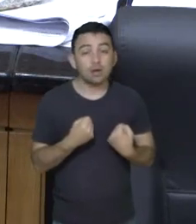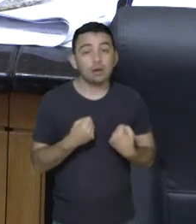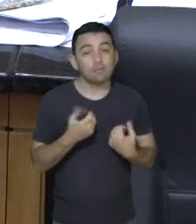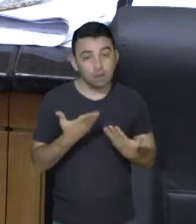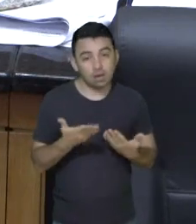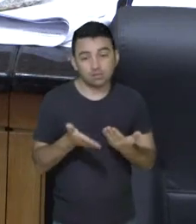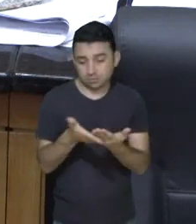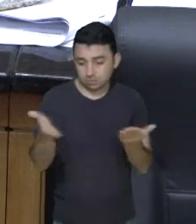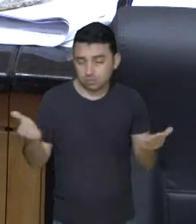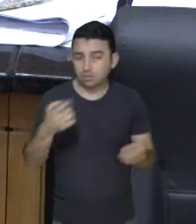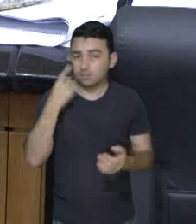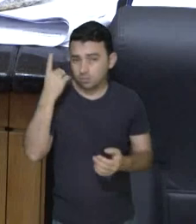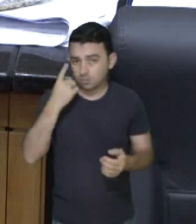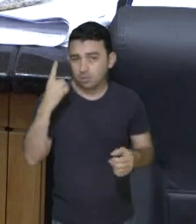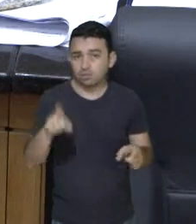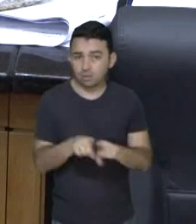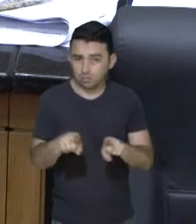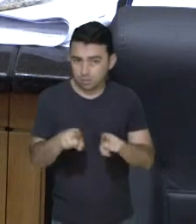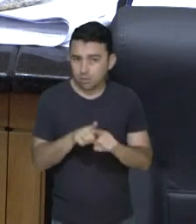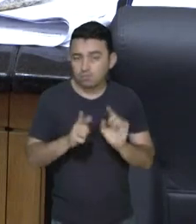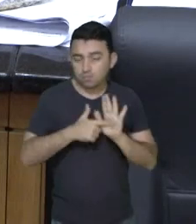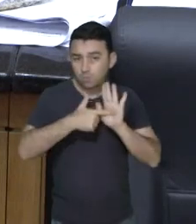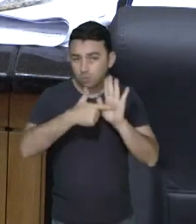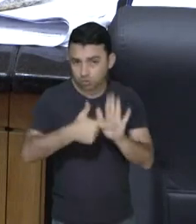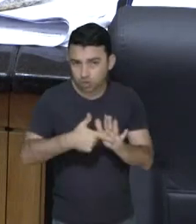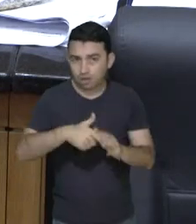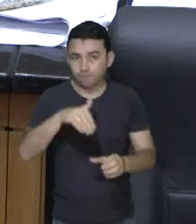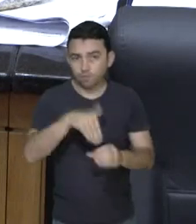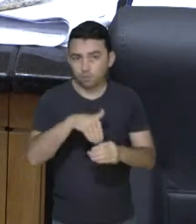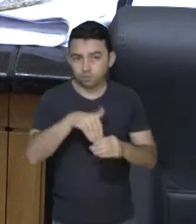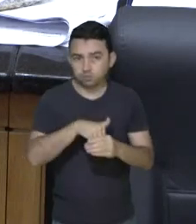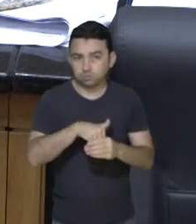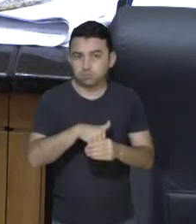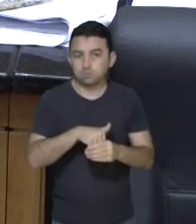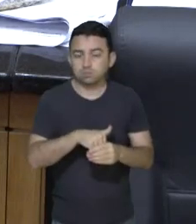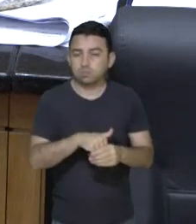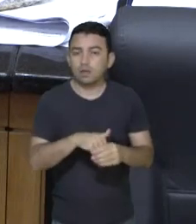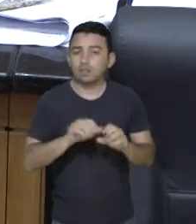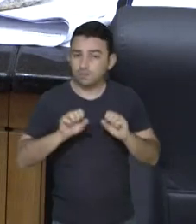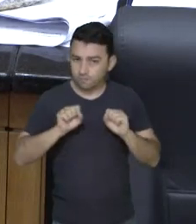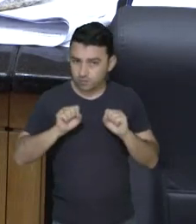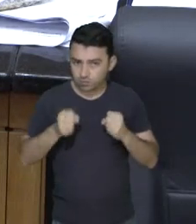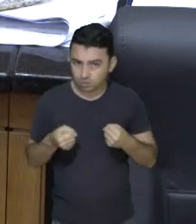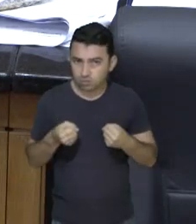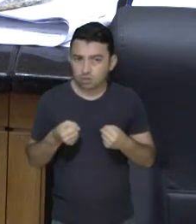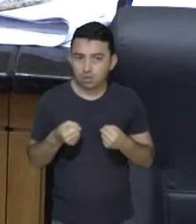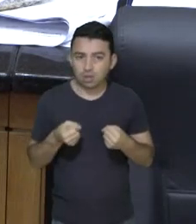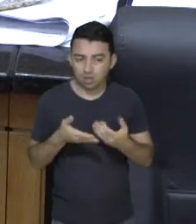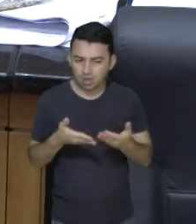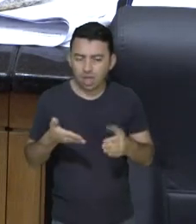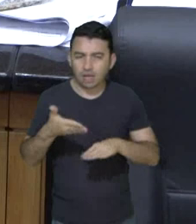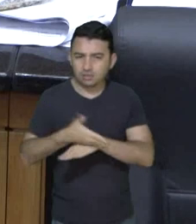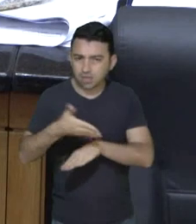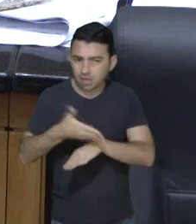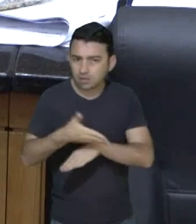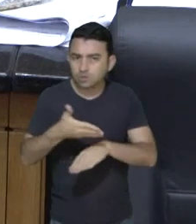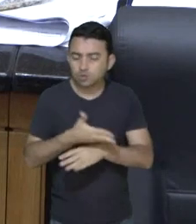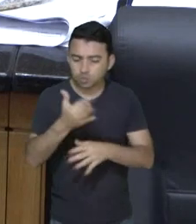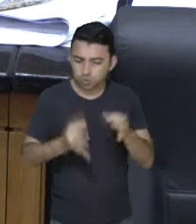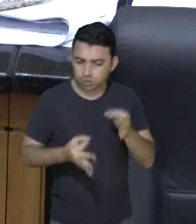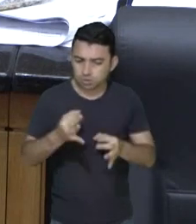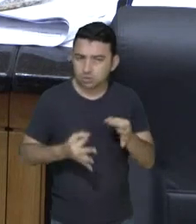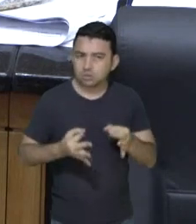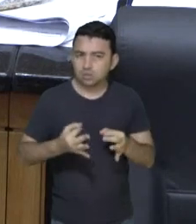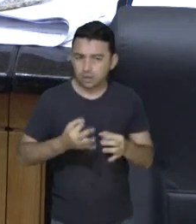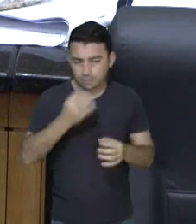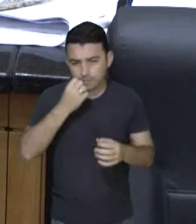deputados precisam mostrar no voto o quanto a defensoria, que é o acesso à justiça aos mais vulneráveis, ela é